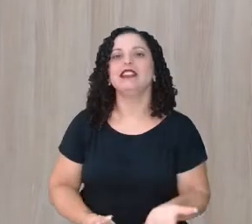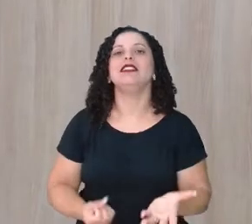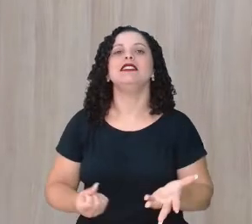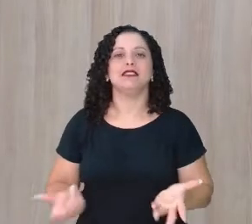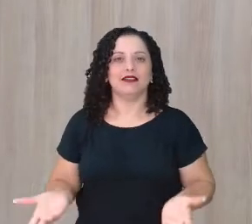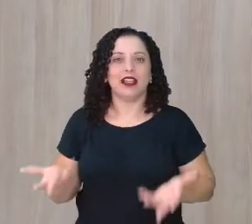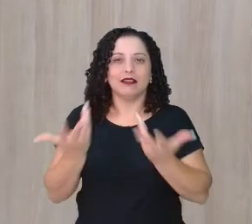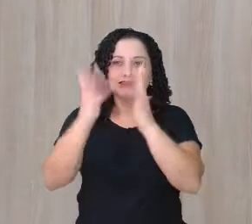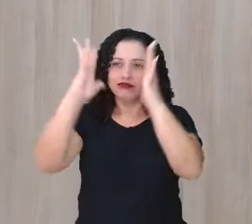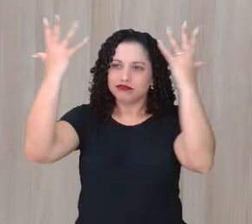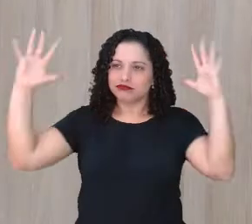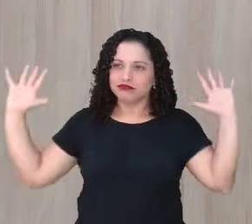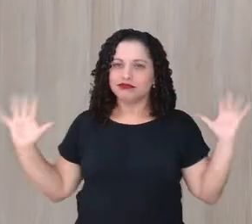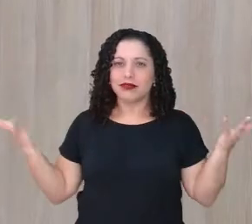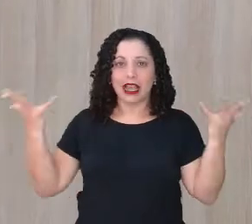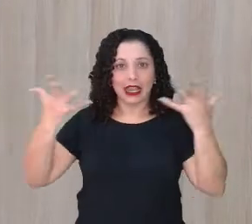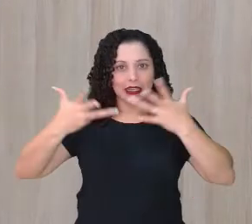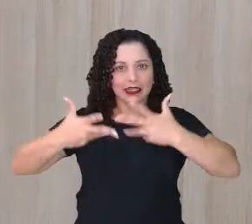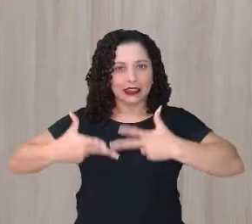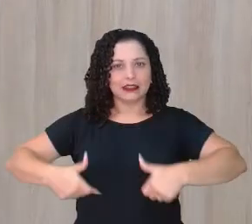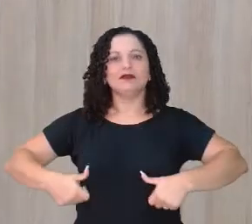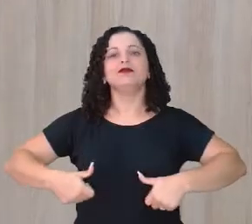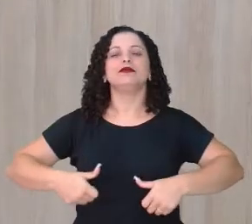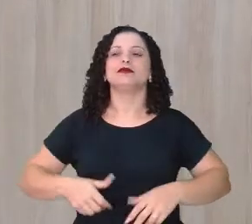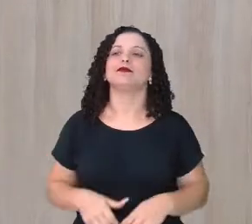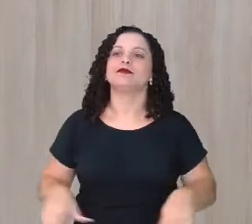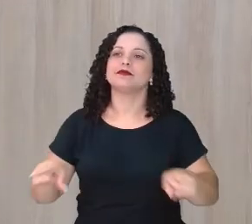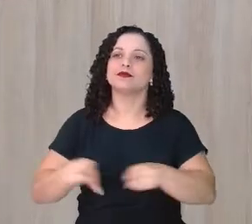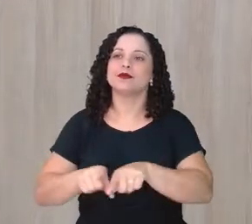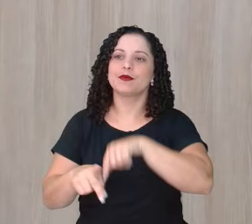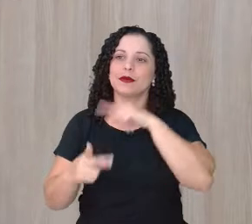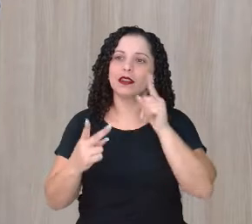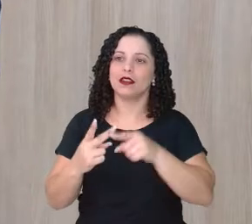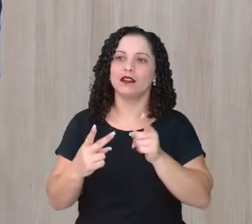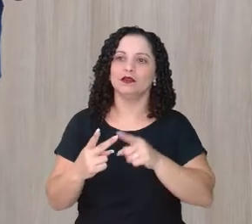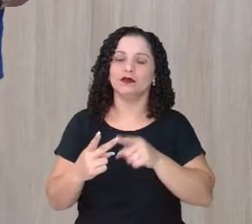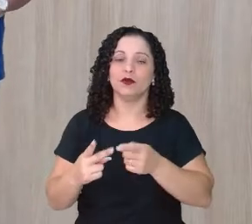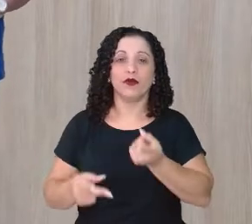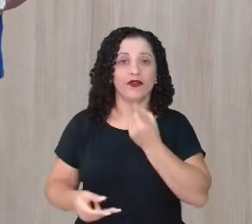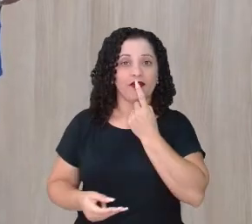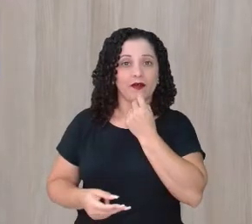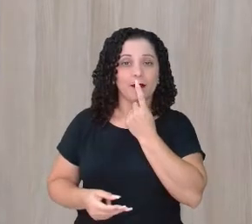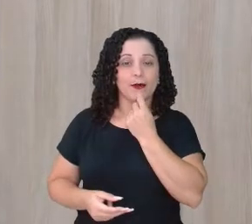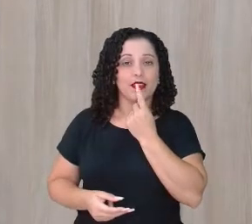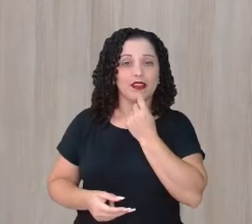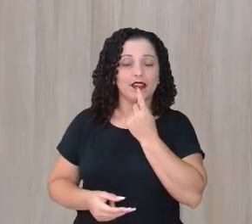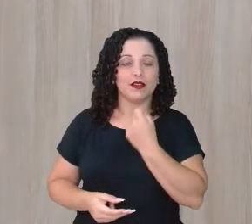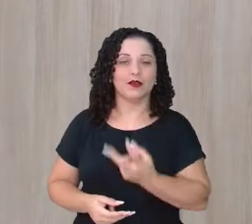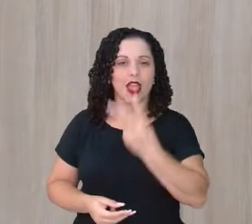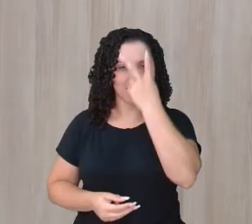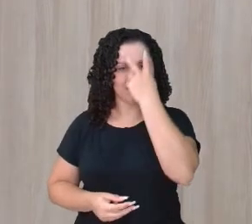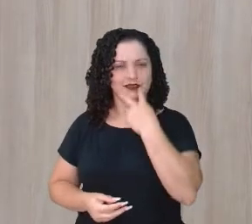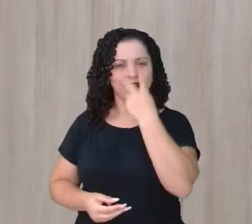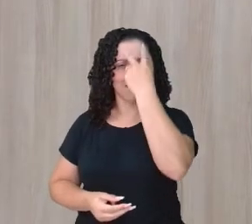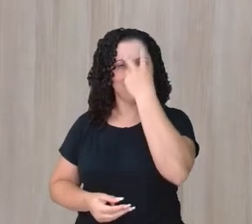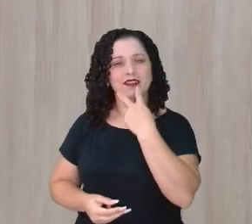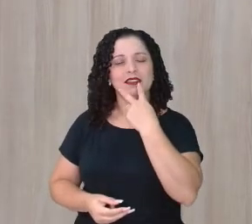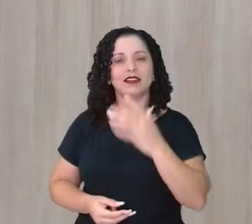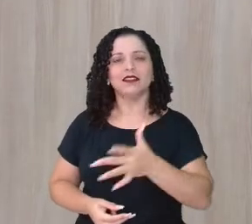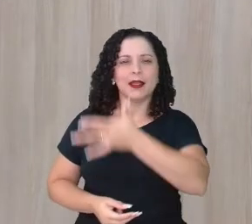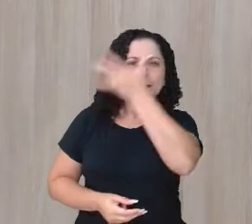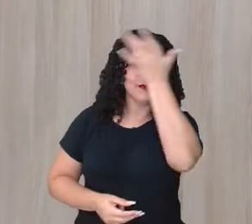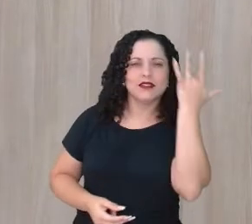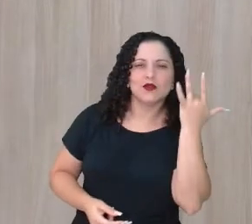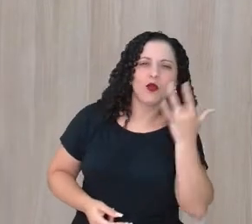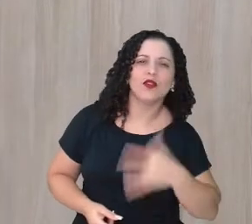combate à reabilitação de diversas espécies de cegueira, a gente está falando até mesmo da cegueira noturna, que vai atingir aí as pessoas